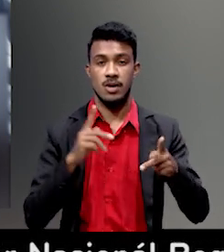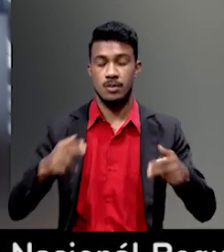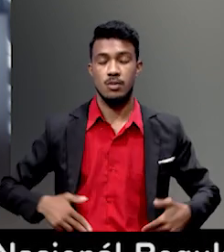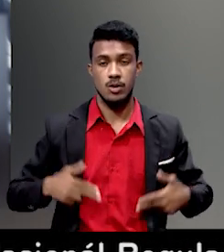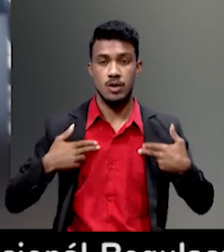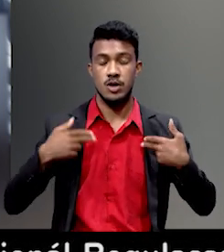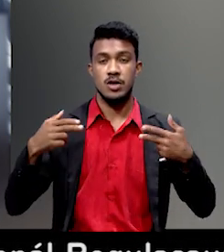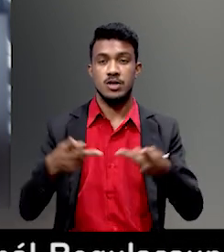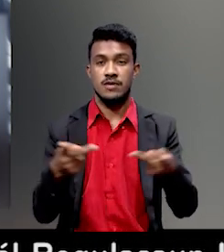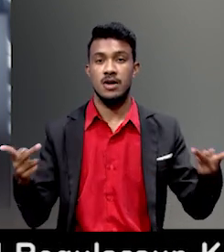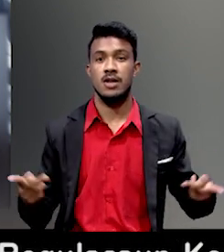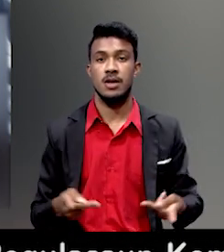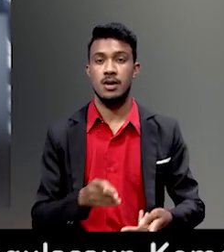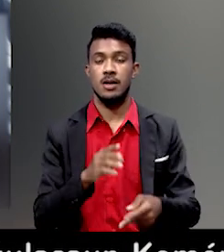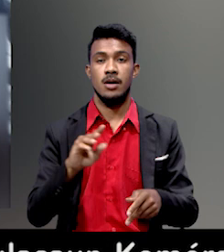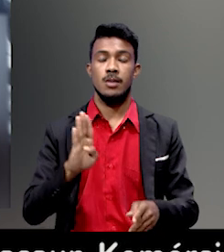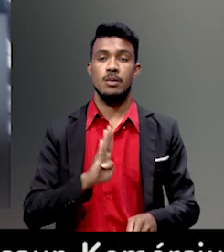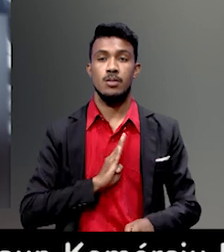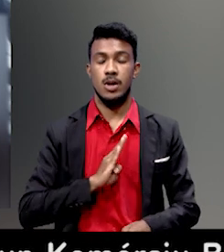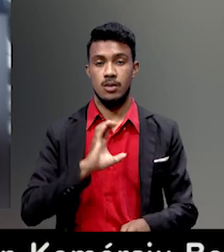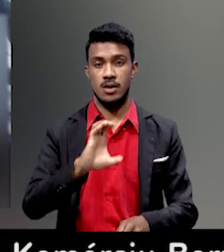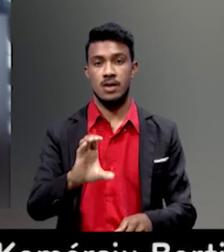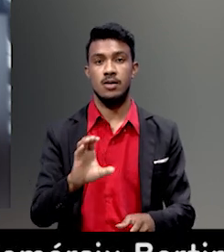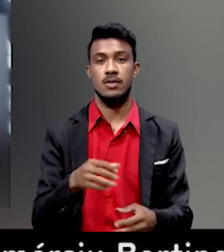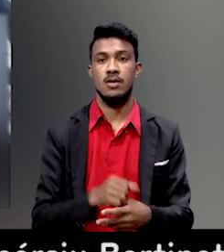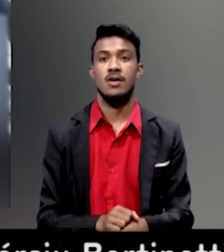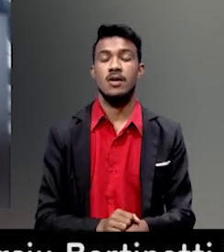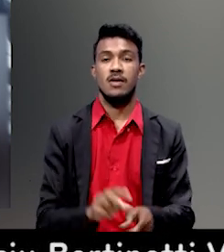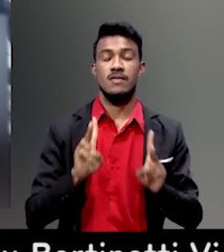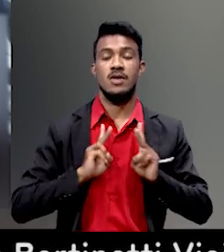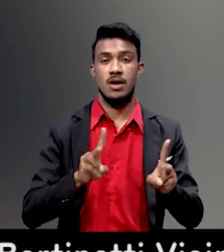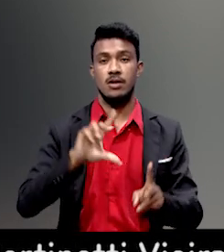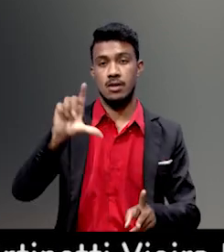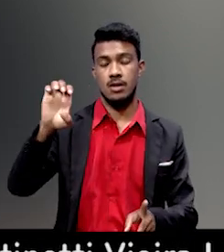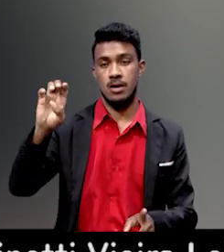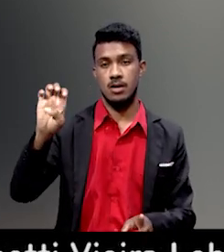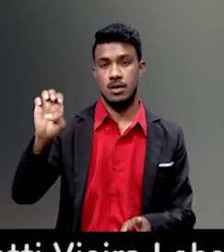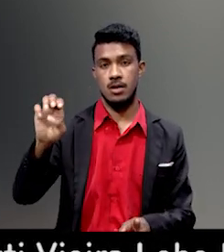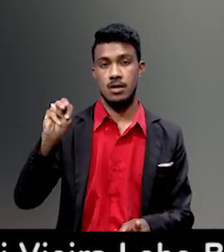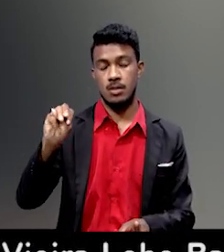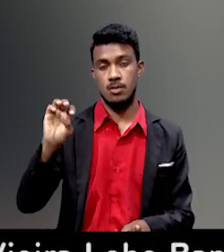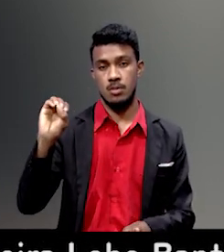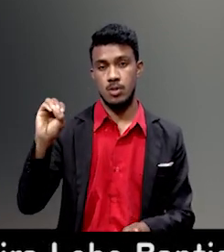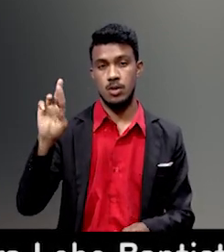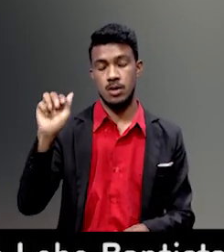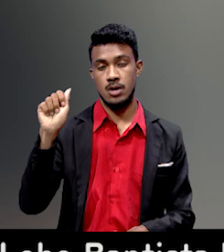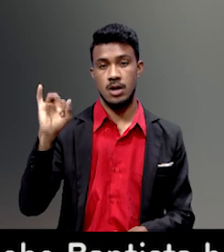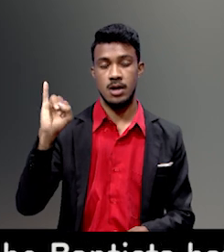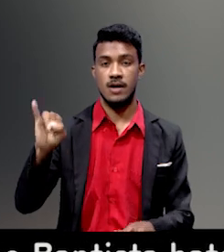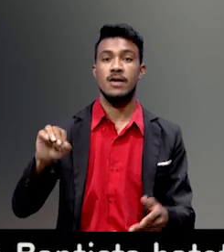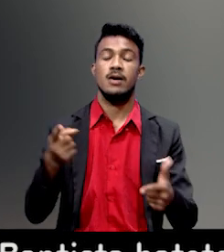bagia, atu halao cerimônia fúnebre. Caso veterano Lemorai desconfia o husi suspeito AU, AFS